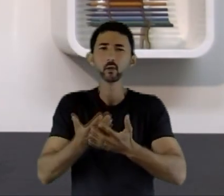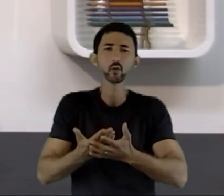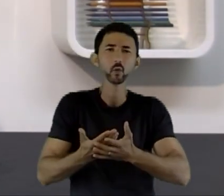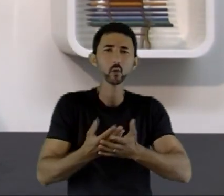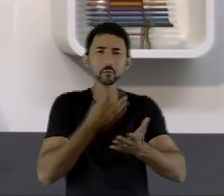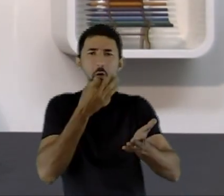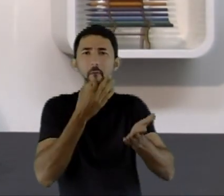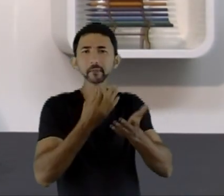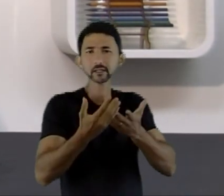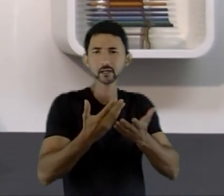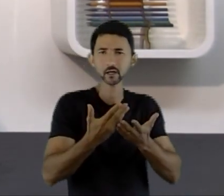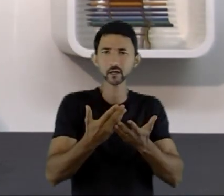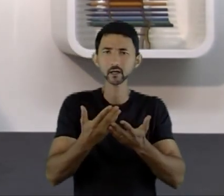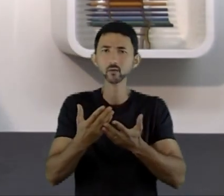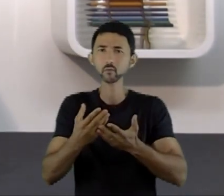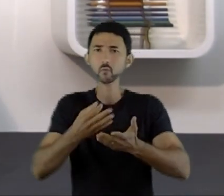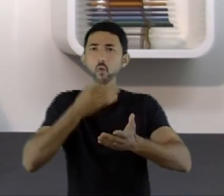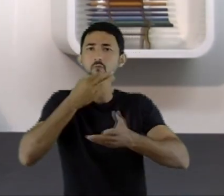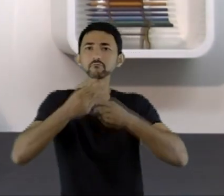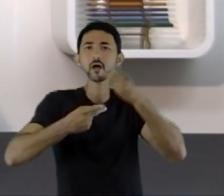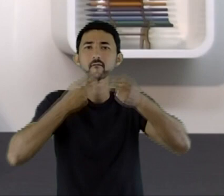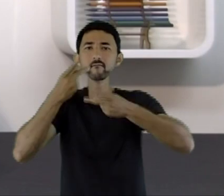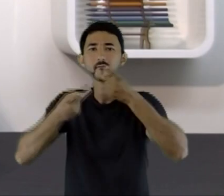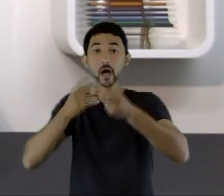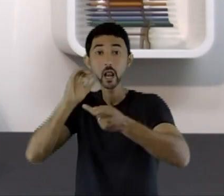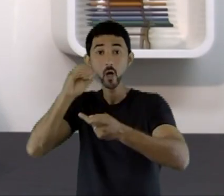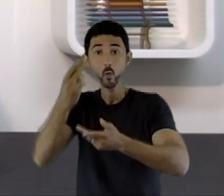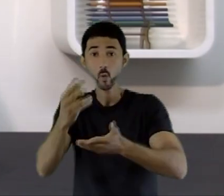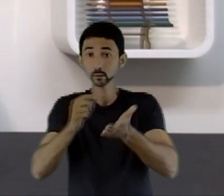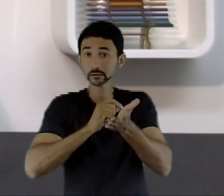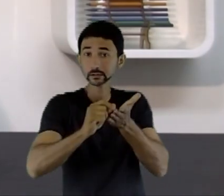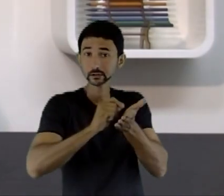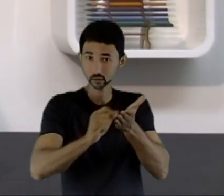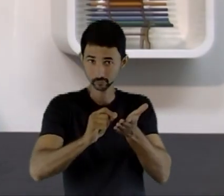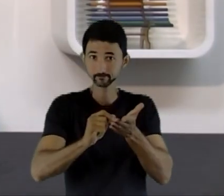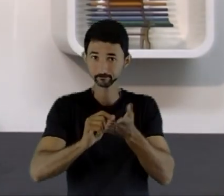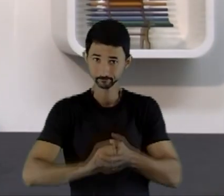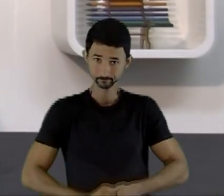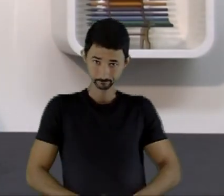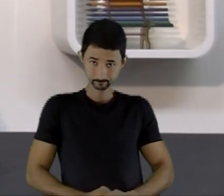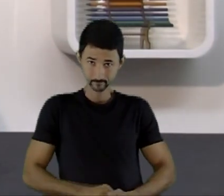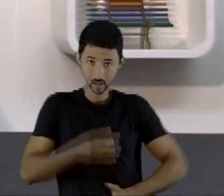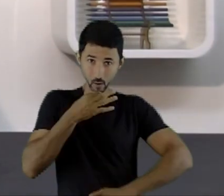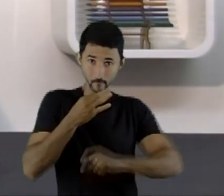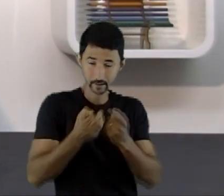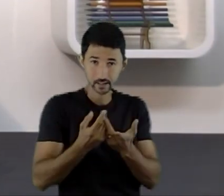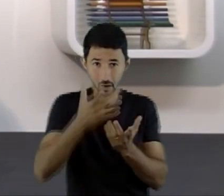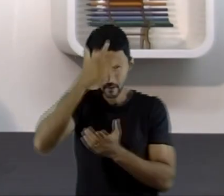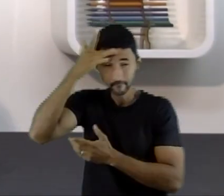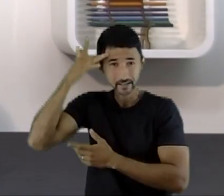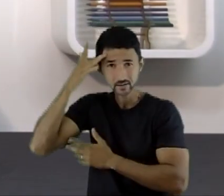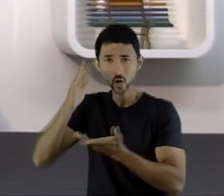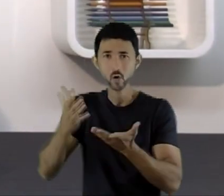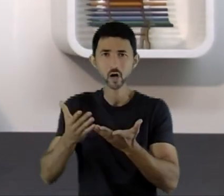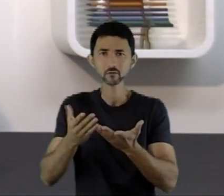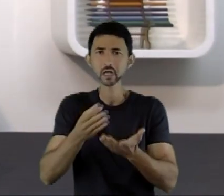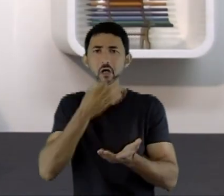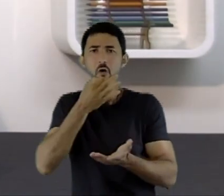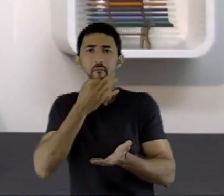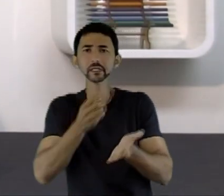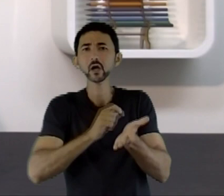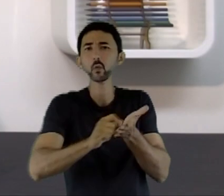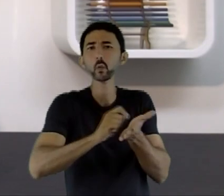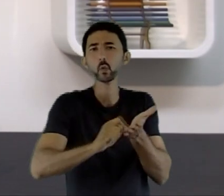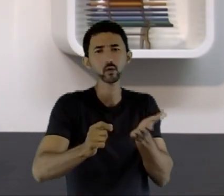texto opinativo oralmente ou escrito, tá bom? Porque a opinião de alguém, ela não é só uma opinião